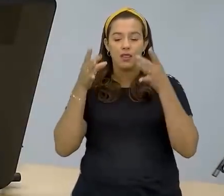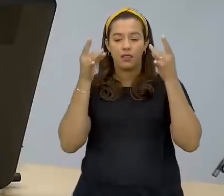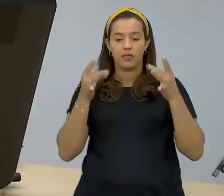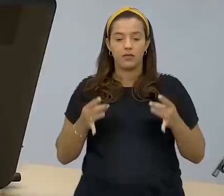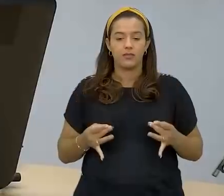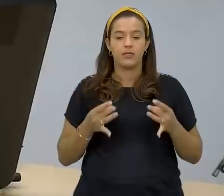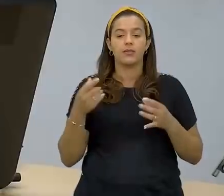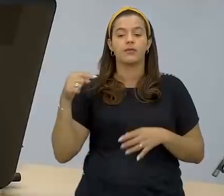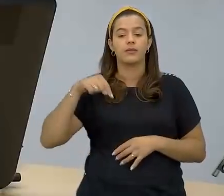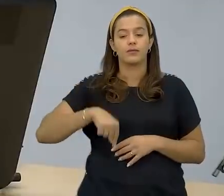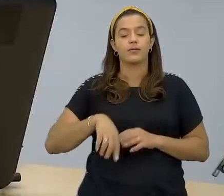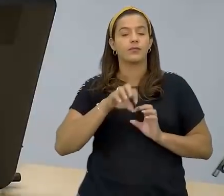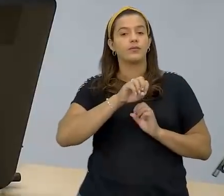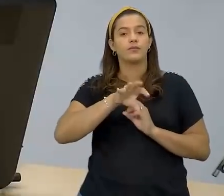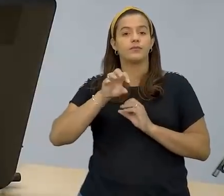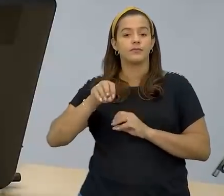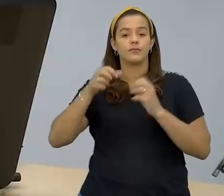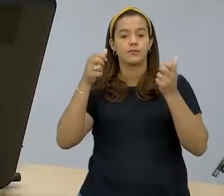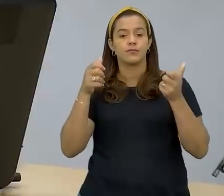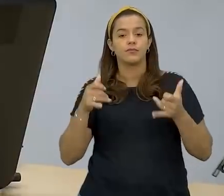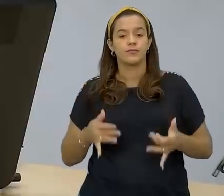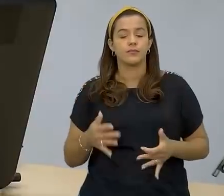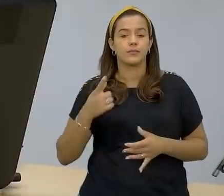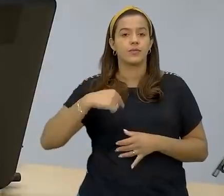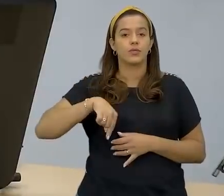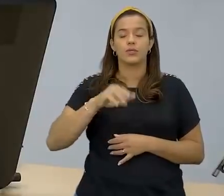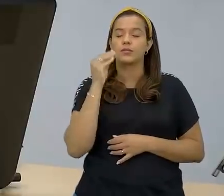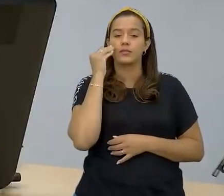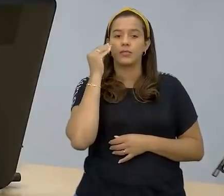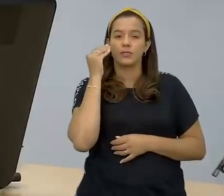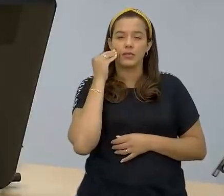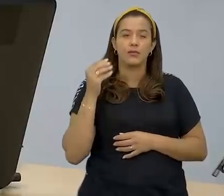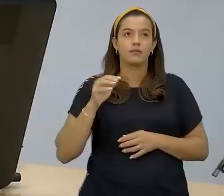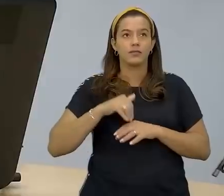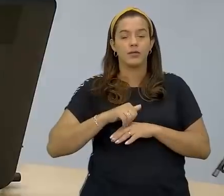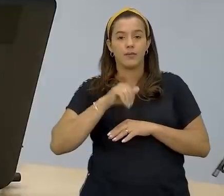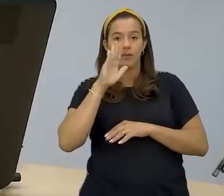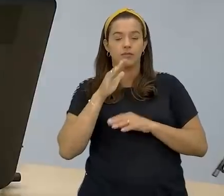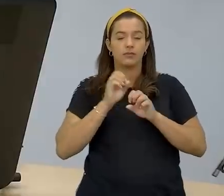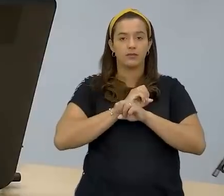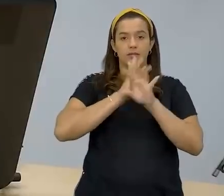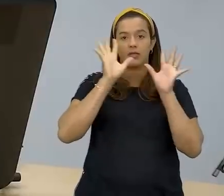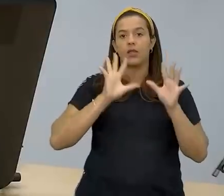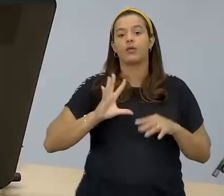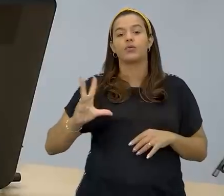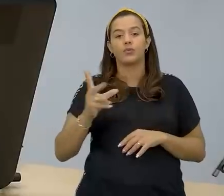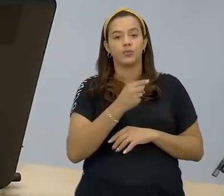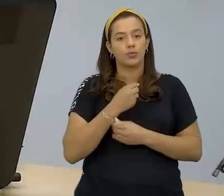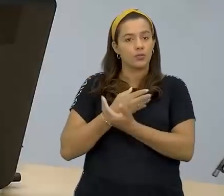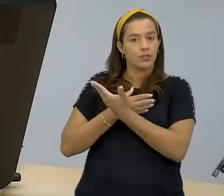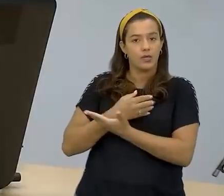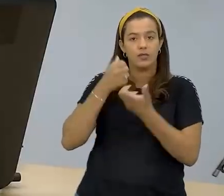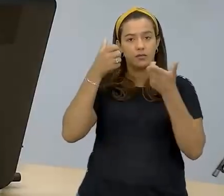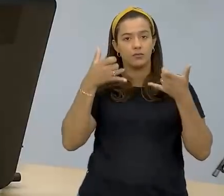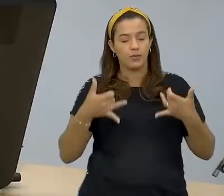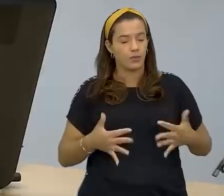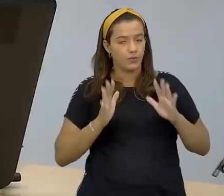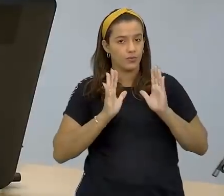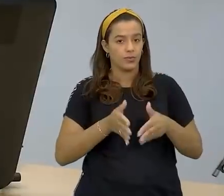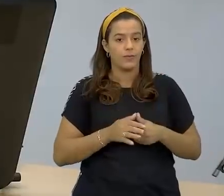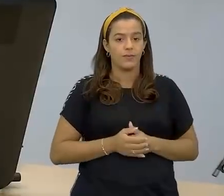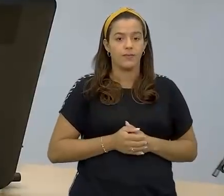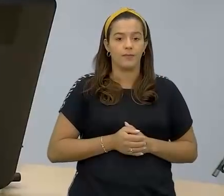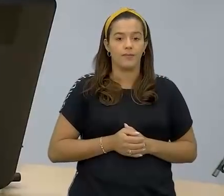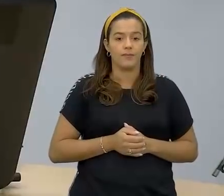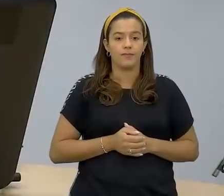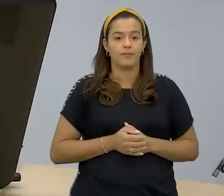agora nessa segunda parte da formação, para tentar deixar um pouco mais claro, né, tudo que a Isis explicou para a gente, tá bom?